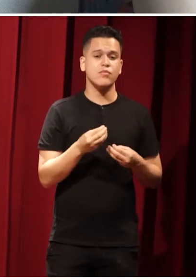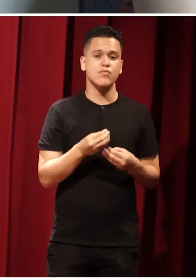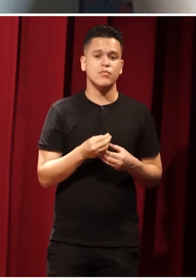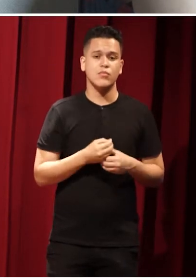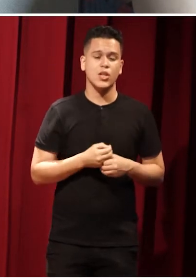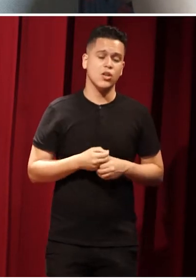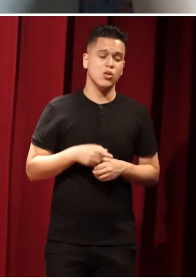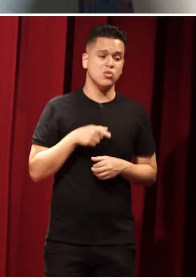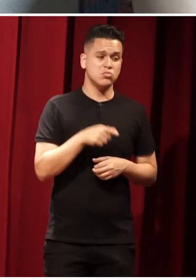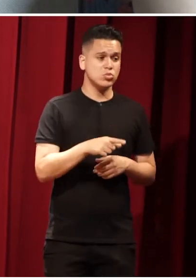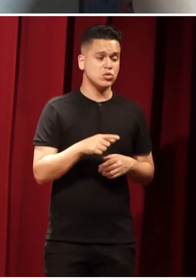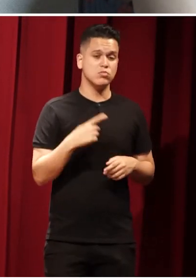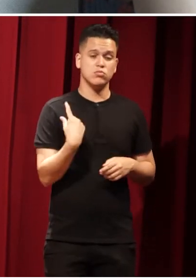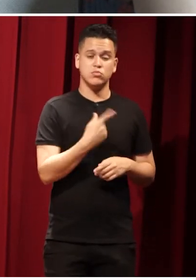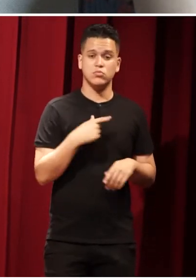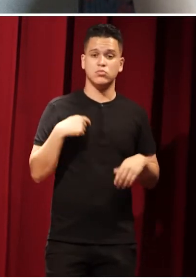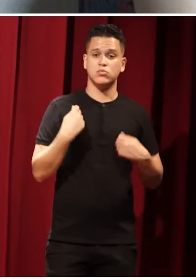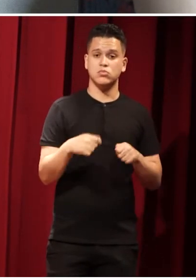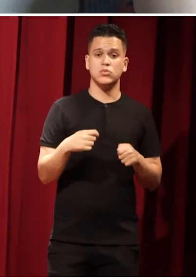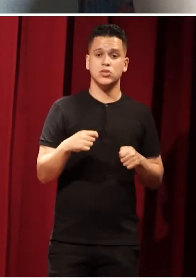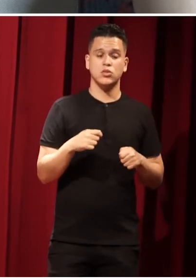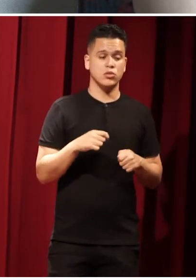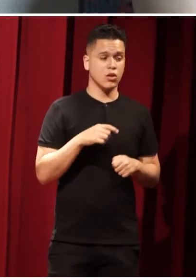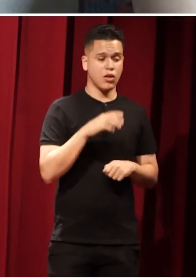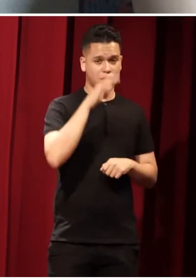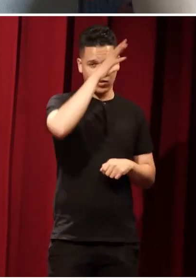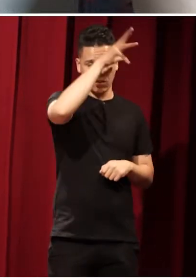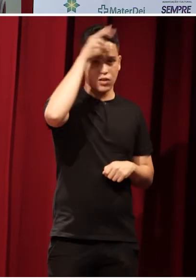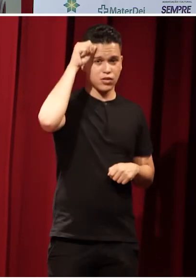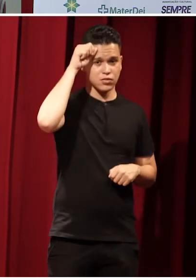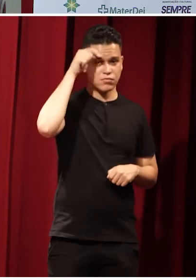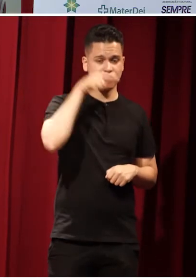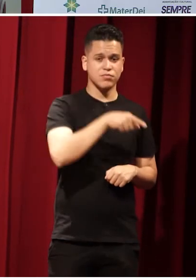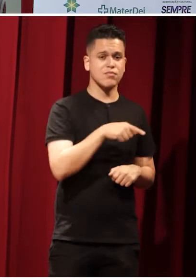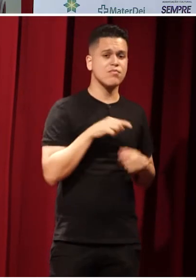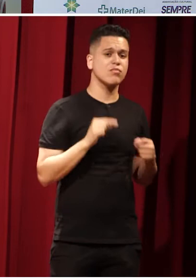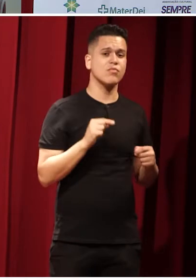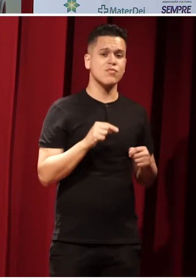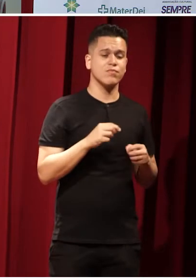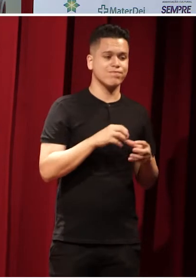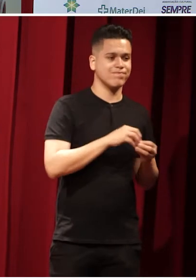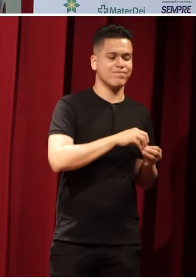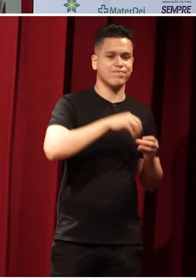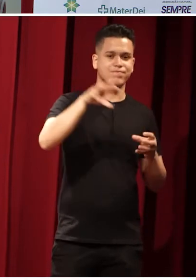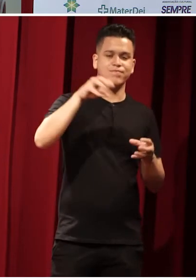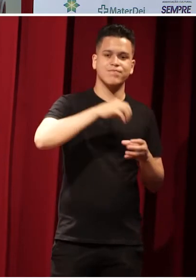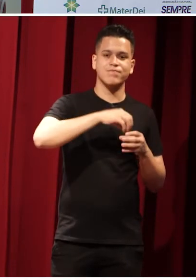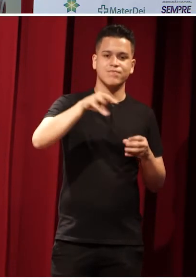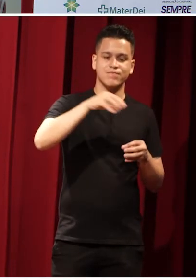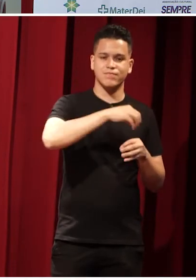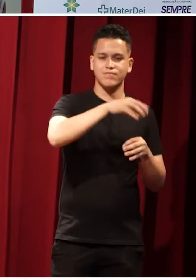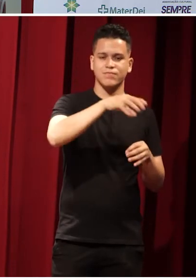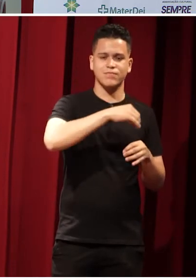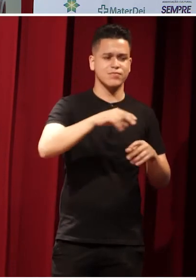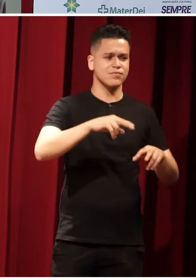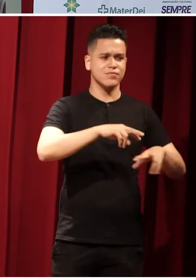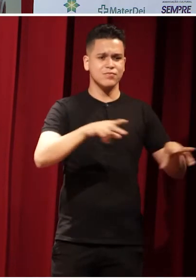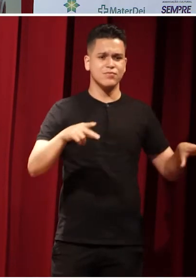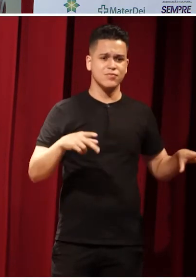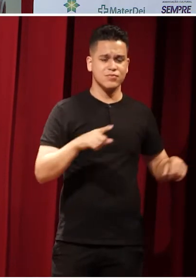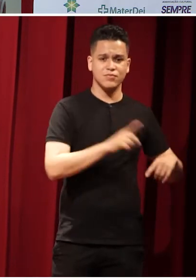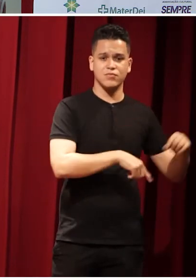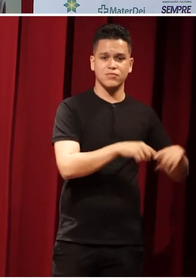que a Amazônia uma mulher se consolide observa atentamente. como grande exportadora de produtos agrícolas, de commodities